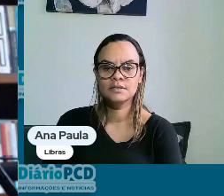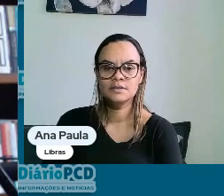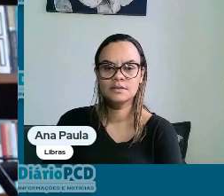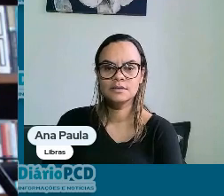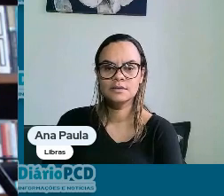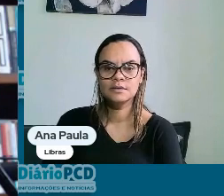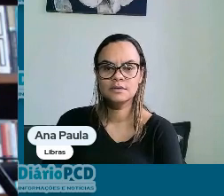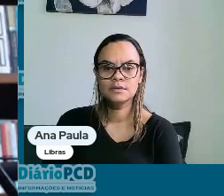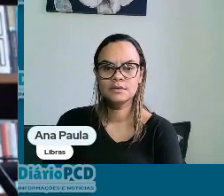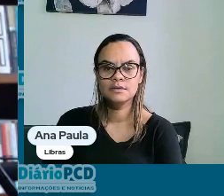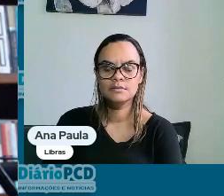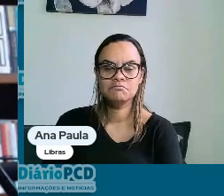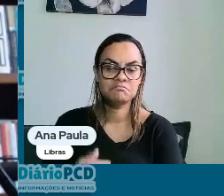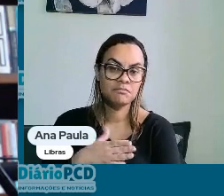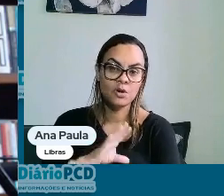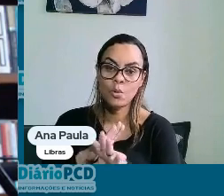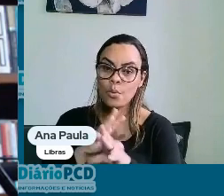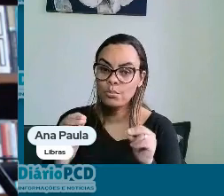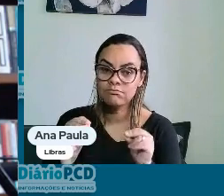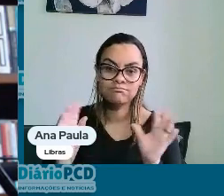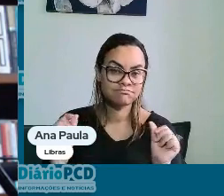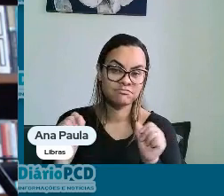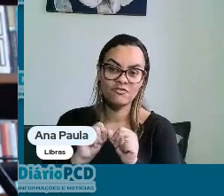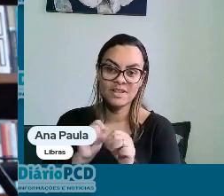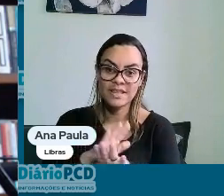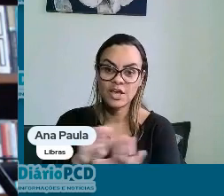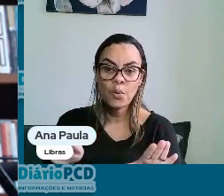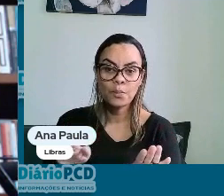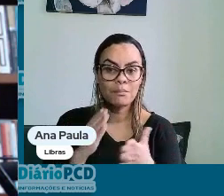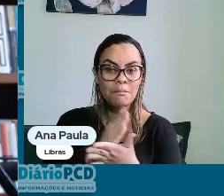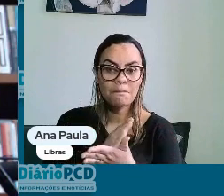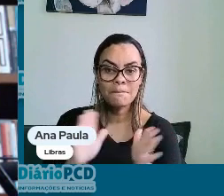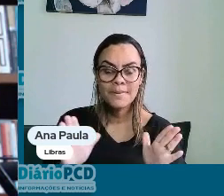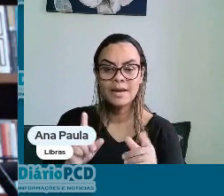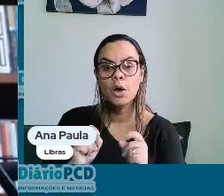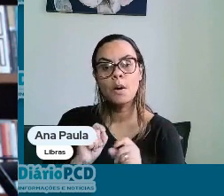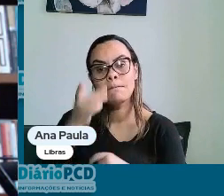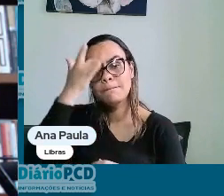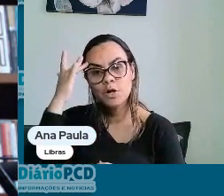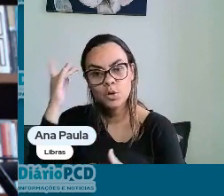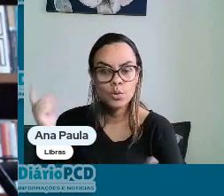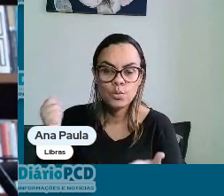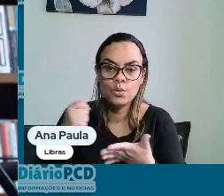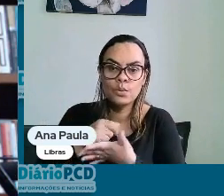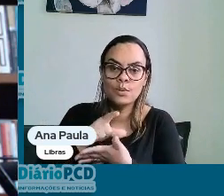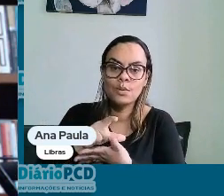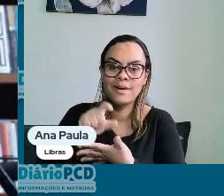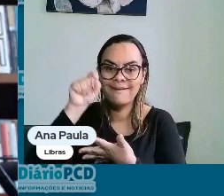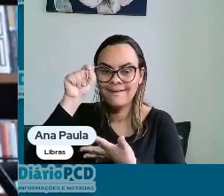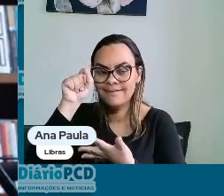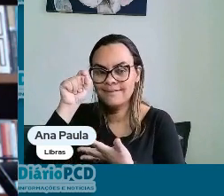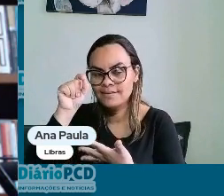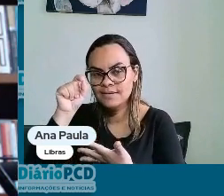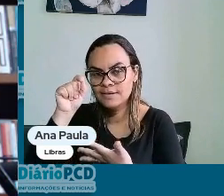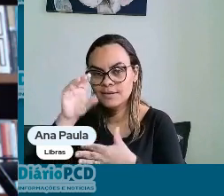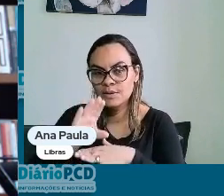eles deixarão de fazer isso. Quem vai definir, de rigor, será um